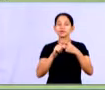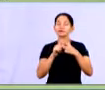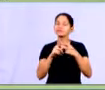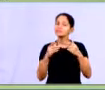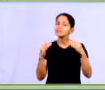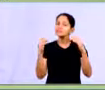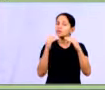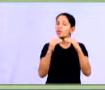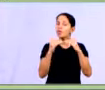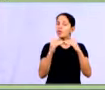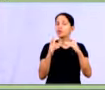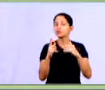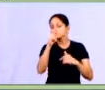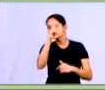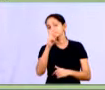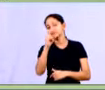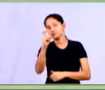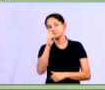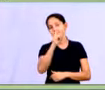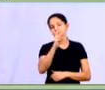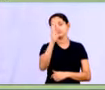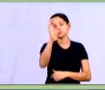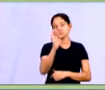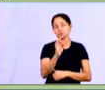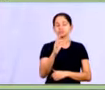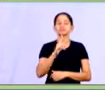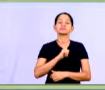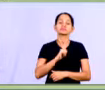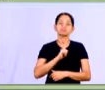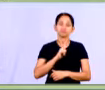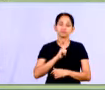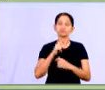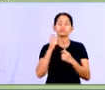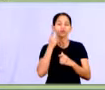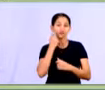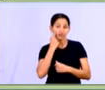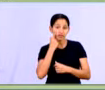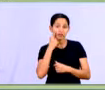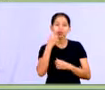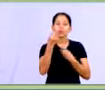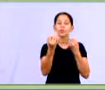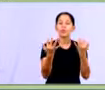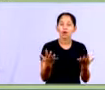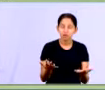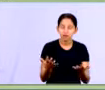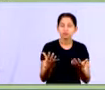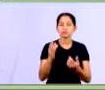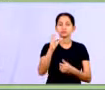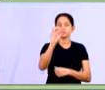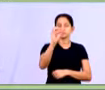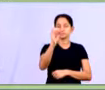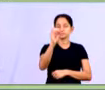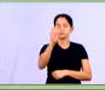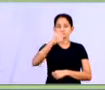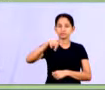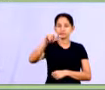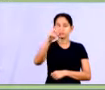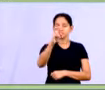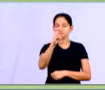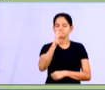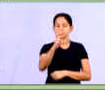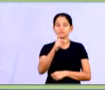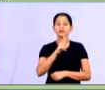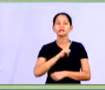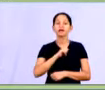professora. Então, 55% a gente precisa estratificar, que fica 0,55.